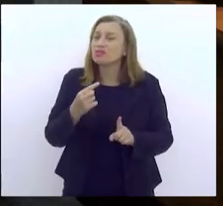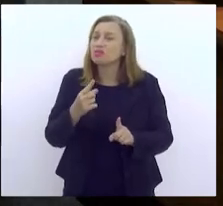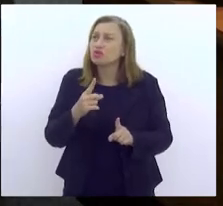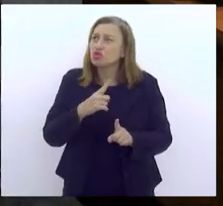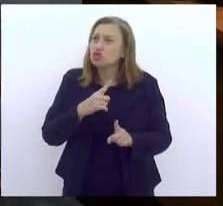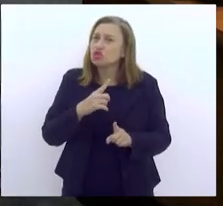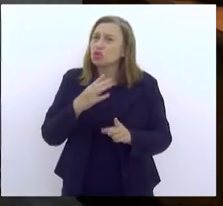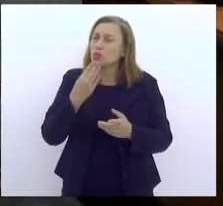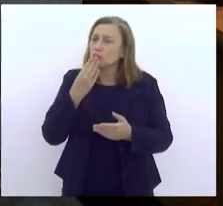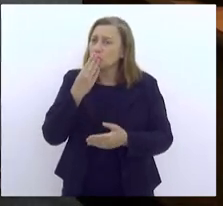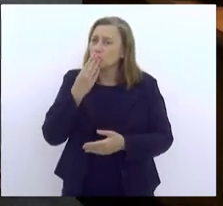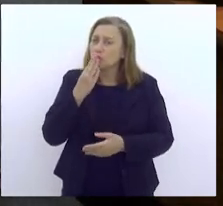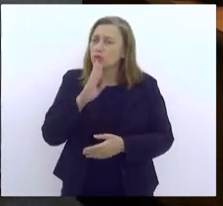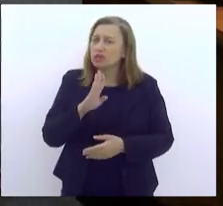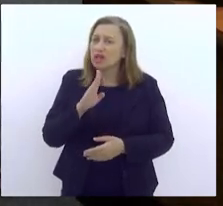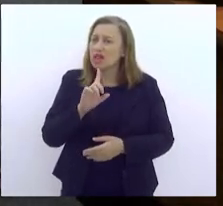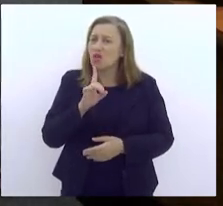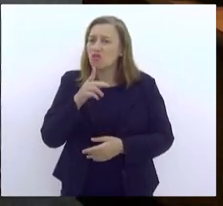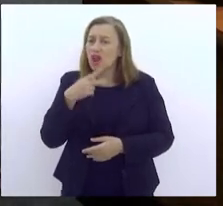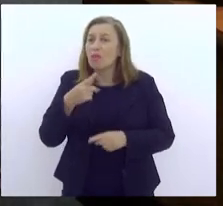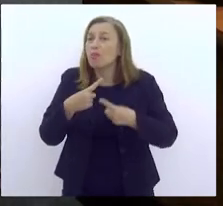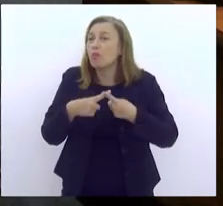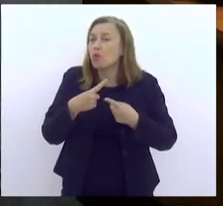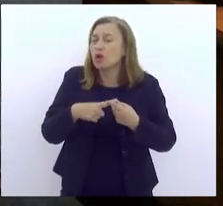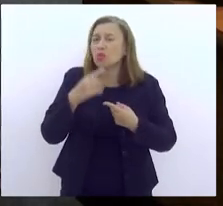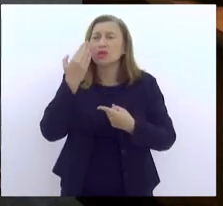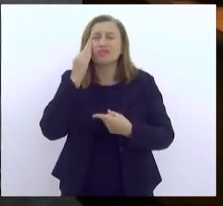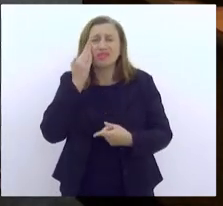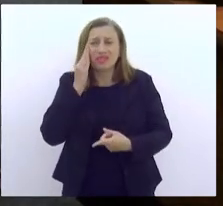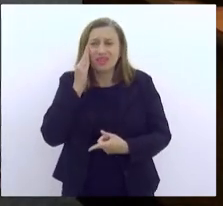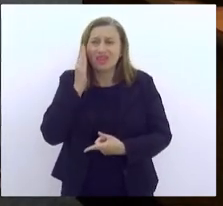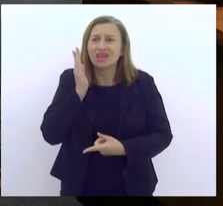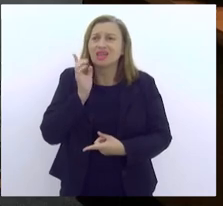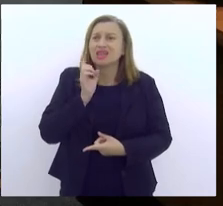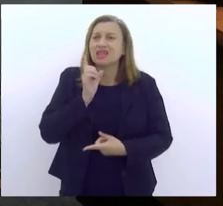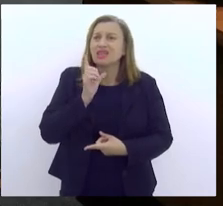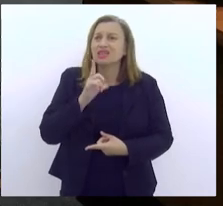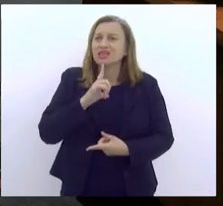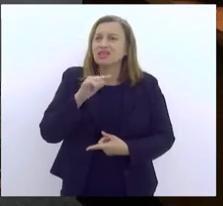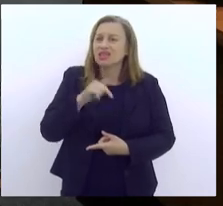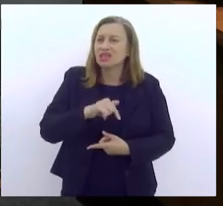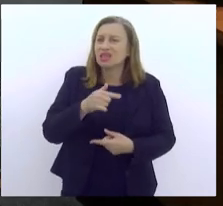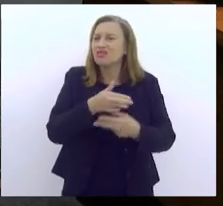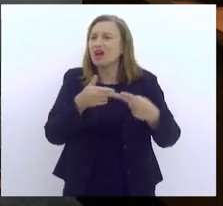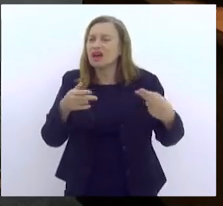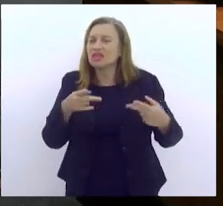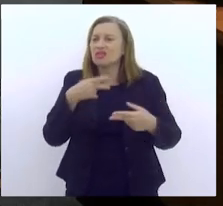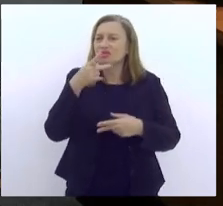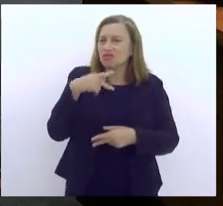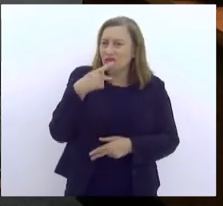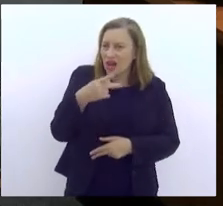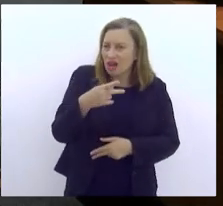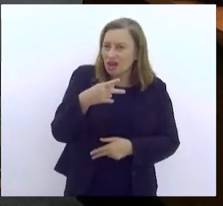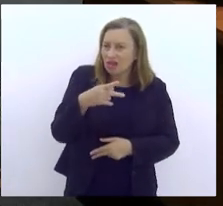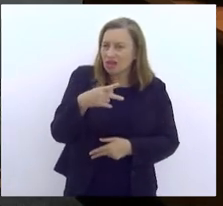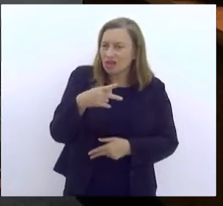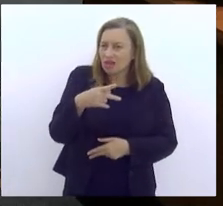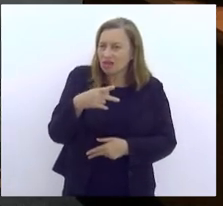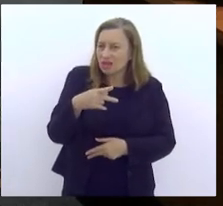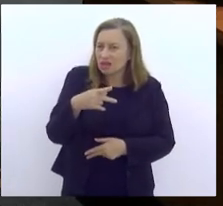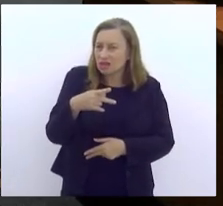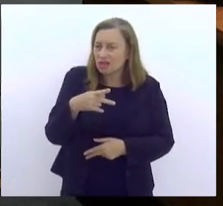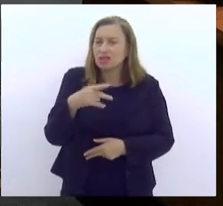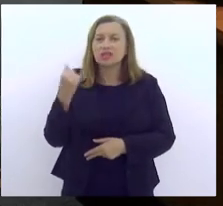me prometido a não falar, porque eu entendia que haveriam aqui muitas manifestações que eram